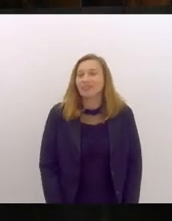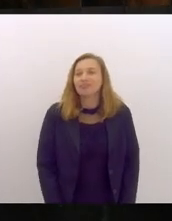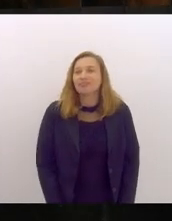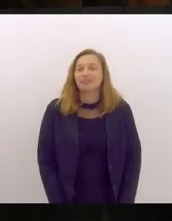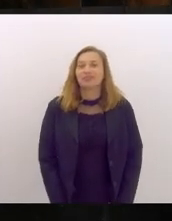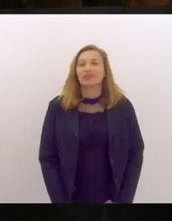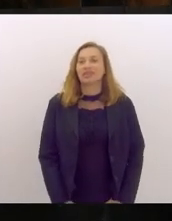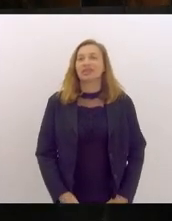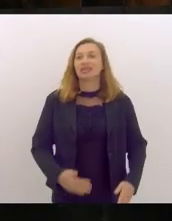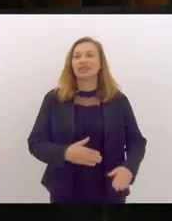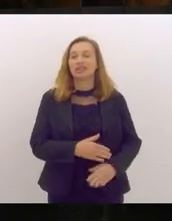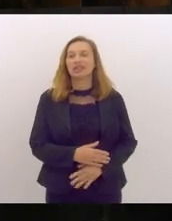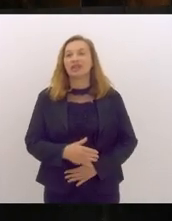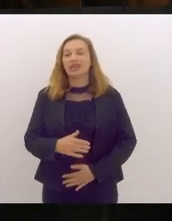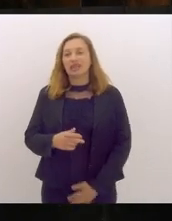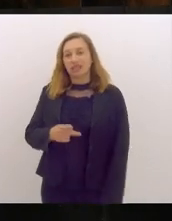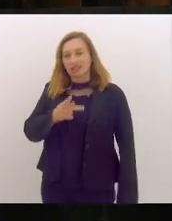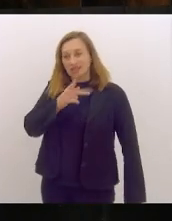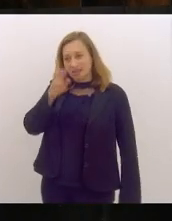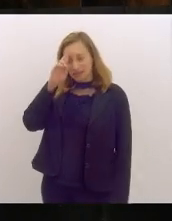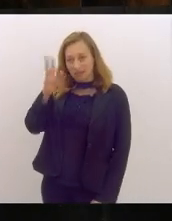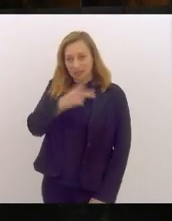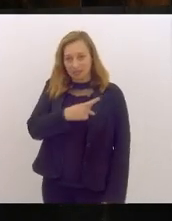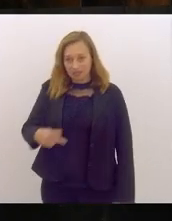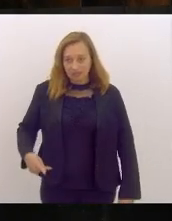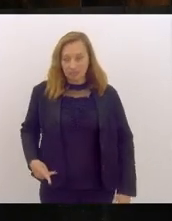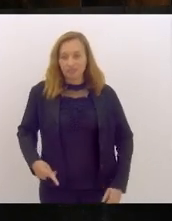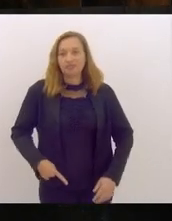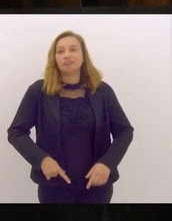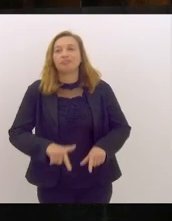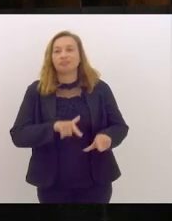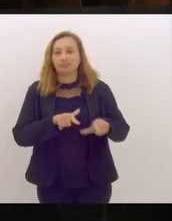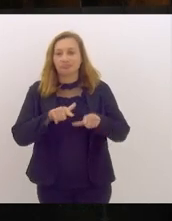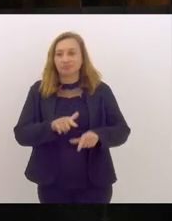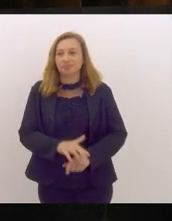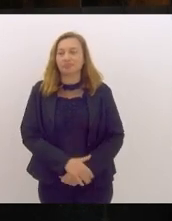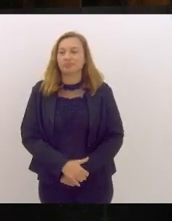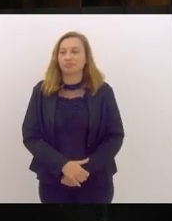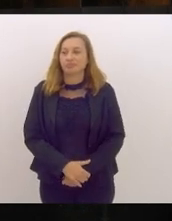Senhora Presidente, em exercício.